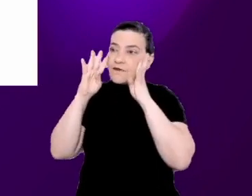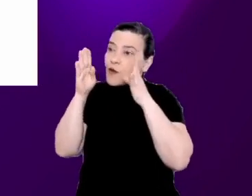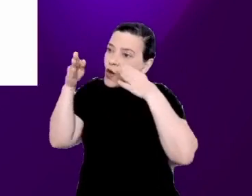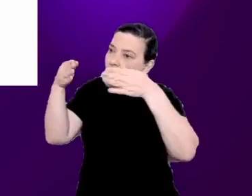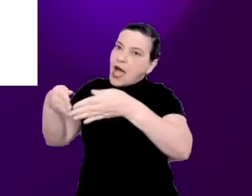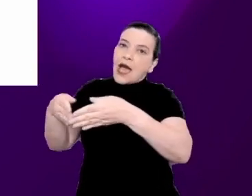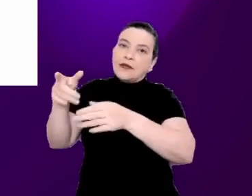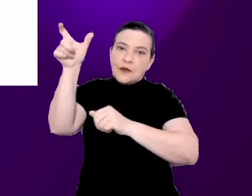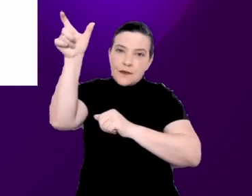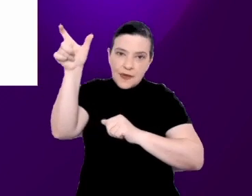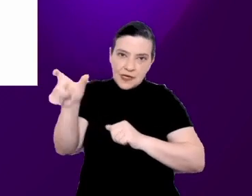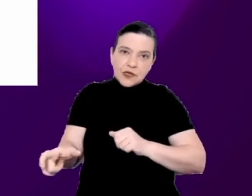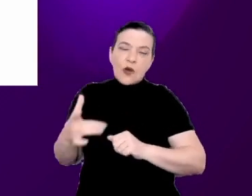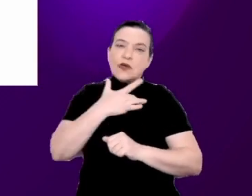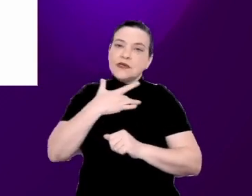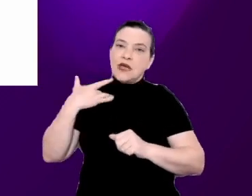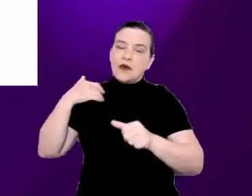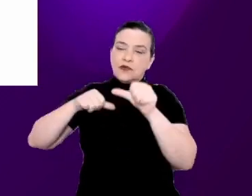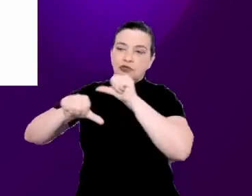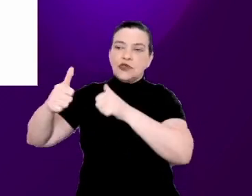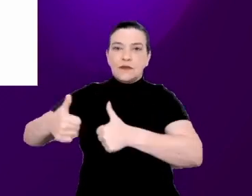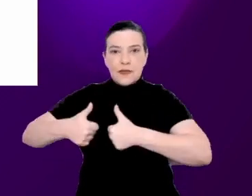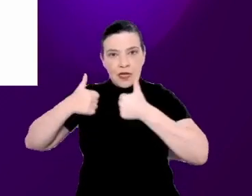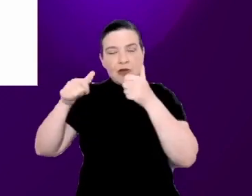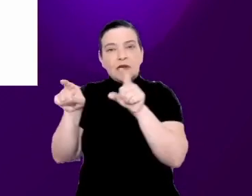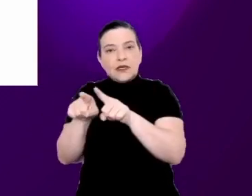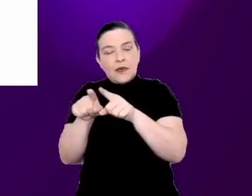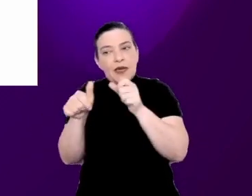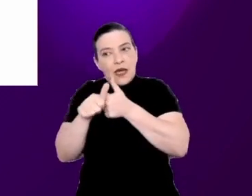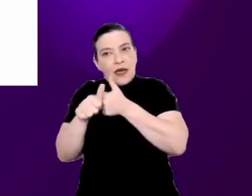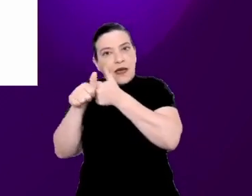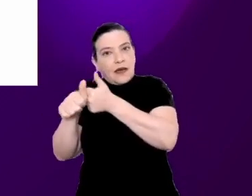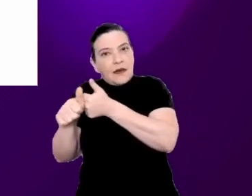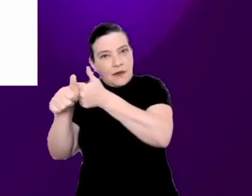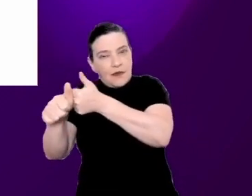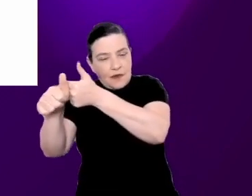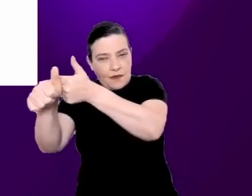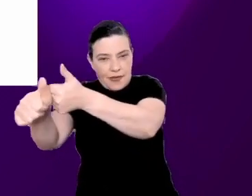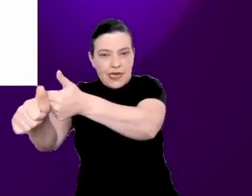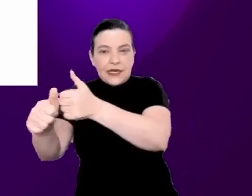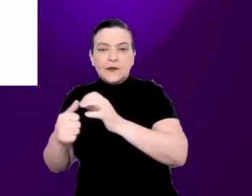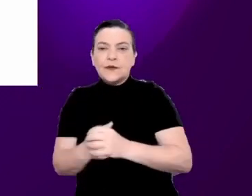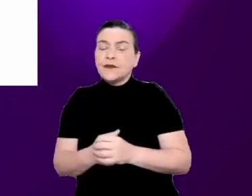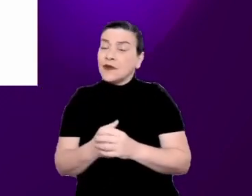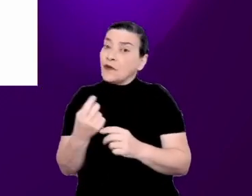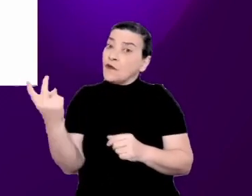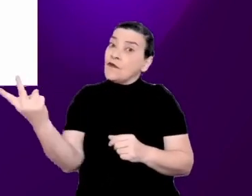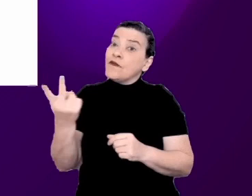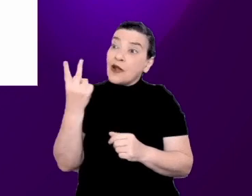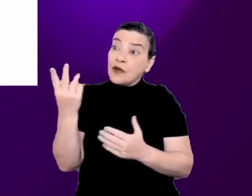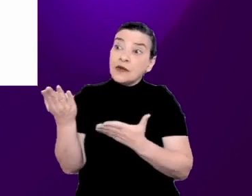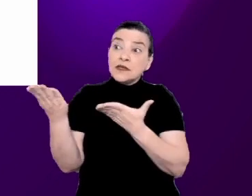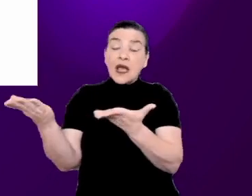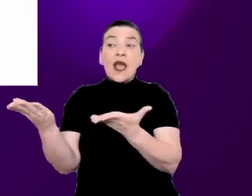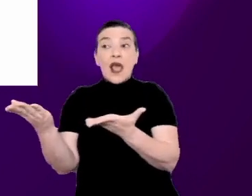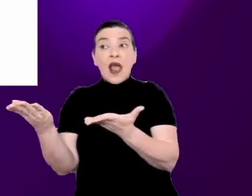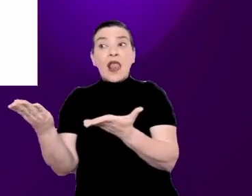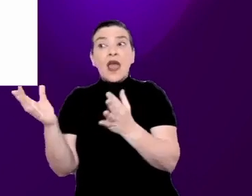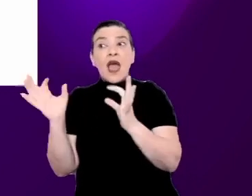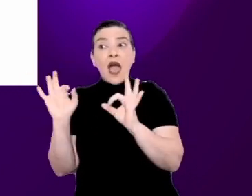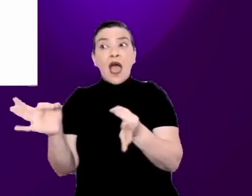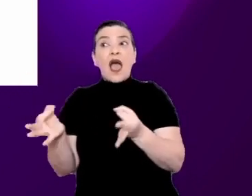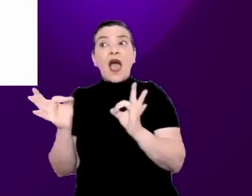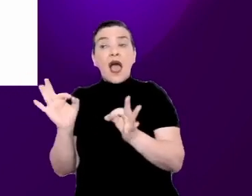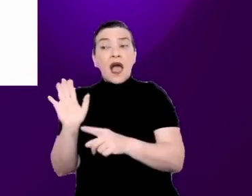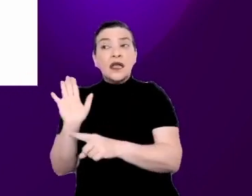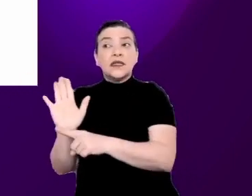paciente, incluindo o acompanhamento dos desfechos medido pelo paciente. Então, traduzindo o valor percebido pelo paciente e alcance desses desfechos